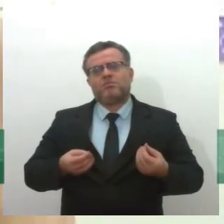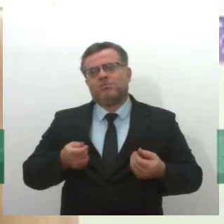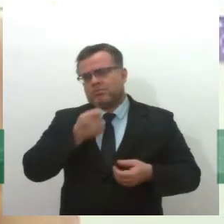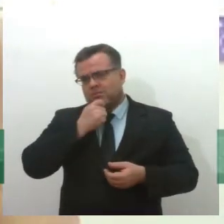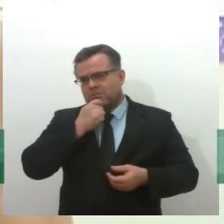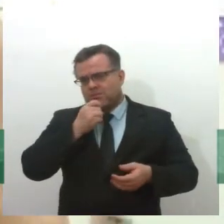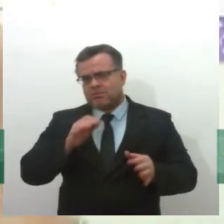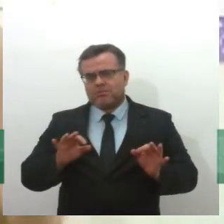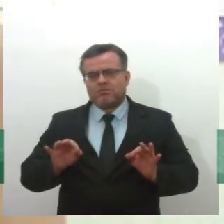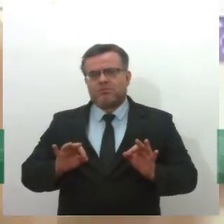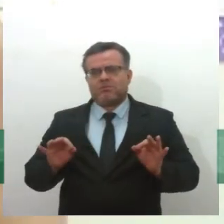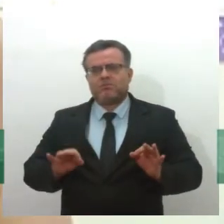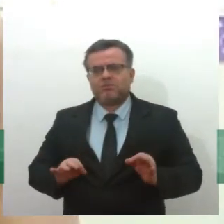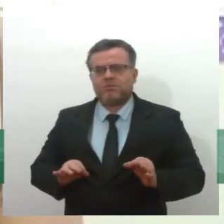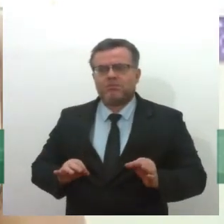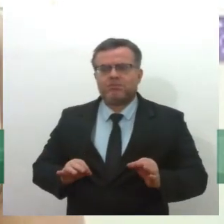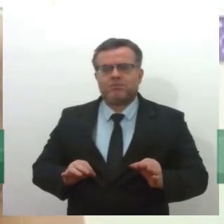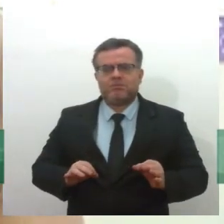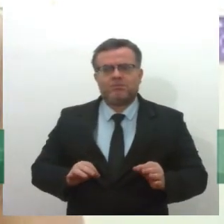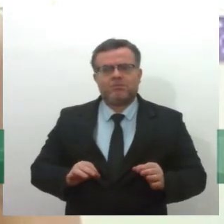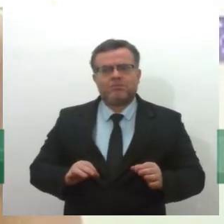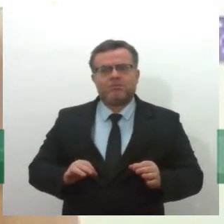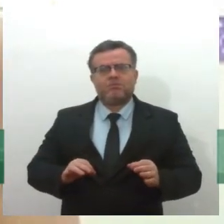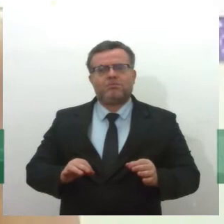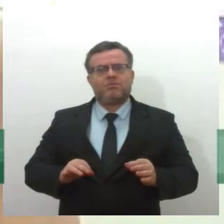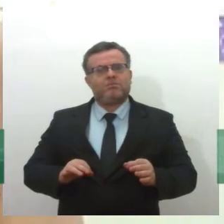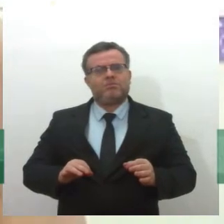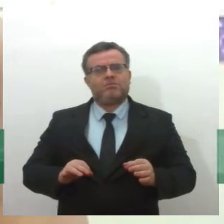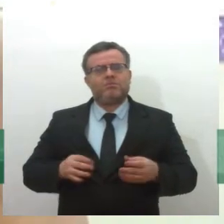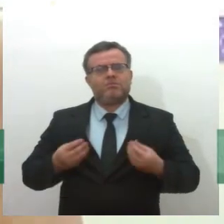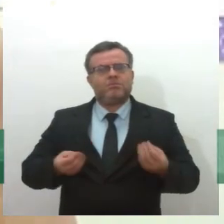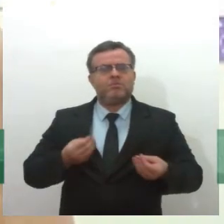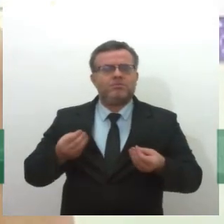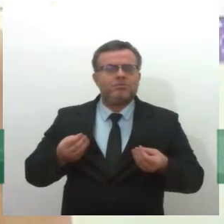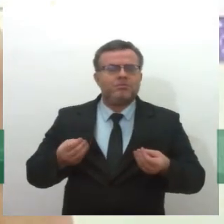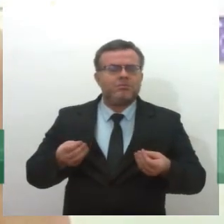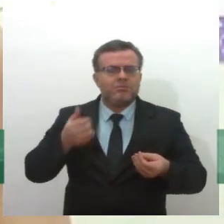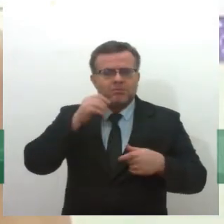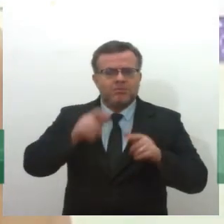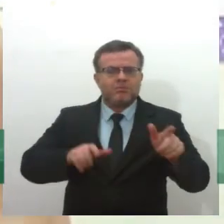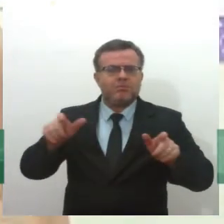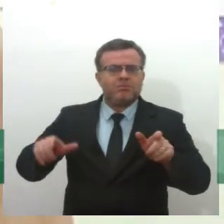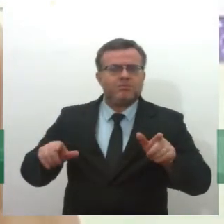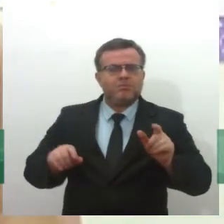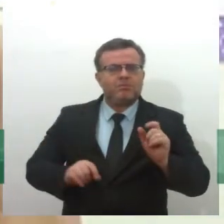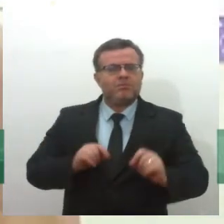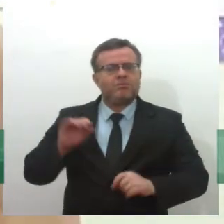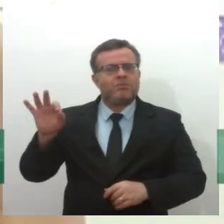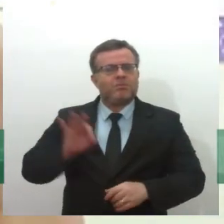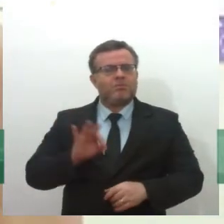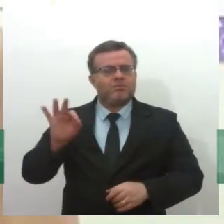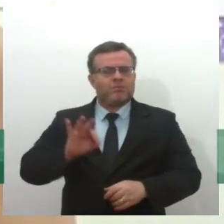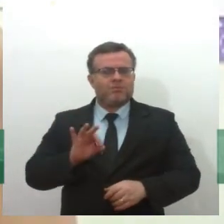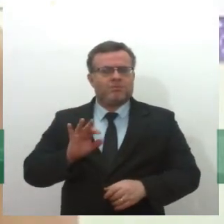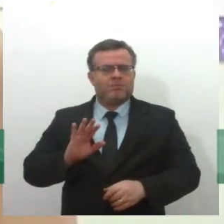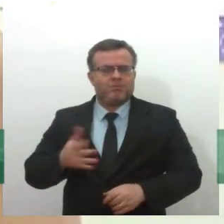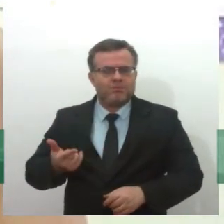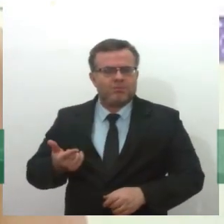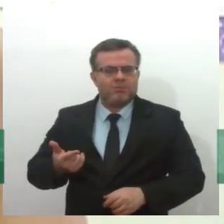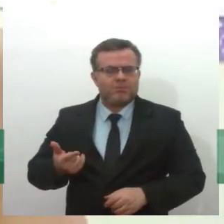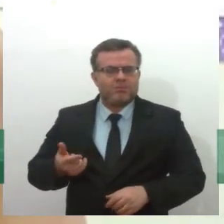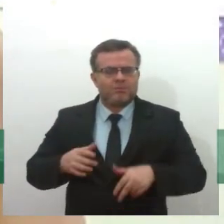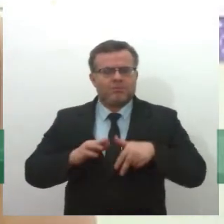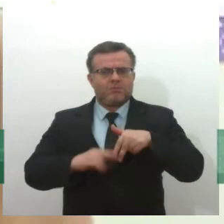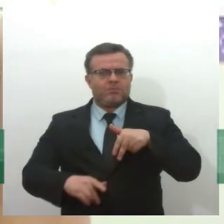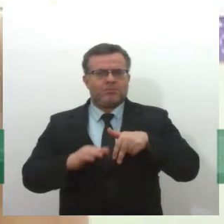isso, efetivo, de que a cota é 30% para as mulheres. E a cota não diz isso. A cota diz mínimo, né, uma representatividade de gênero no mínimo